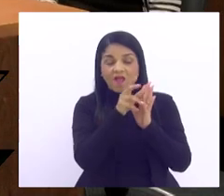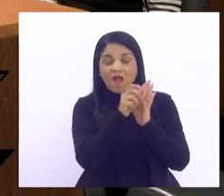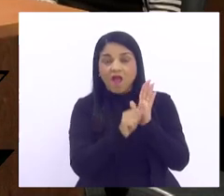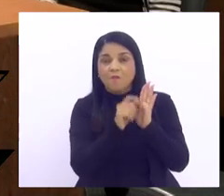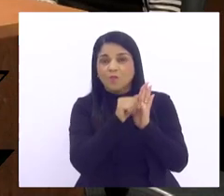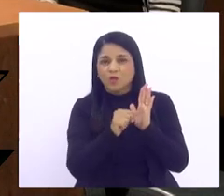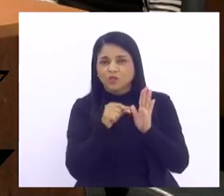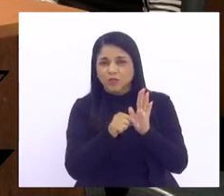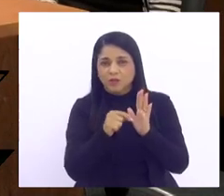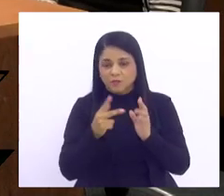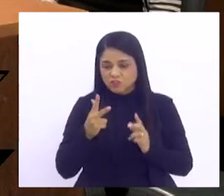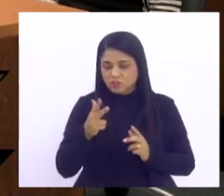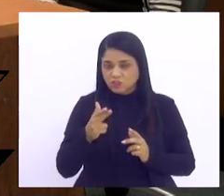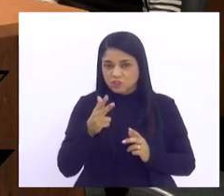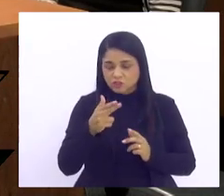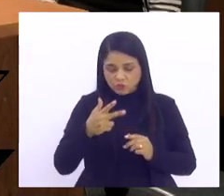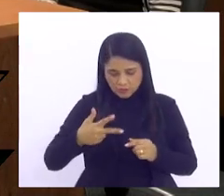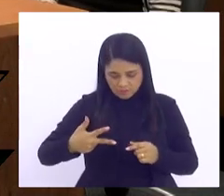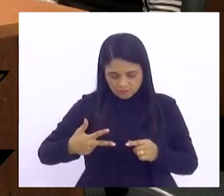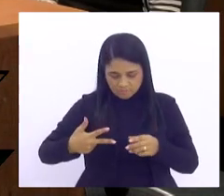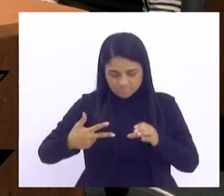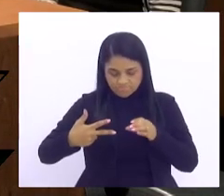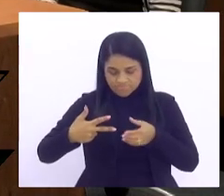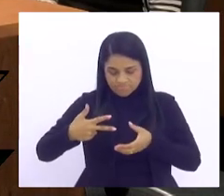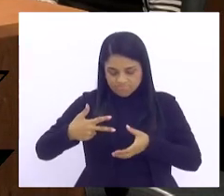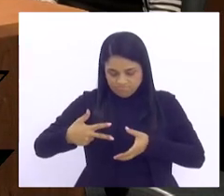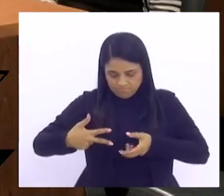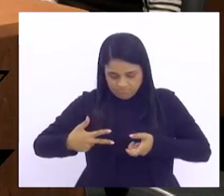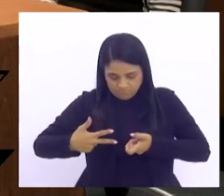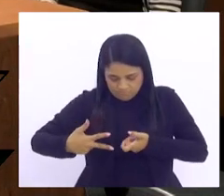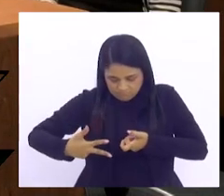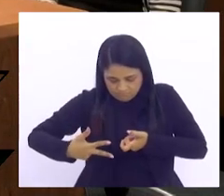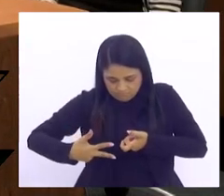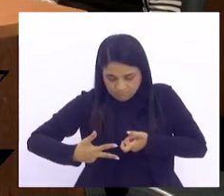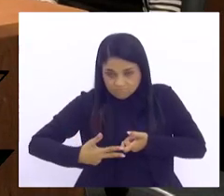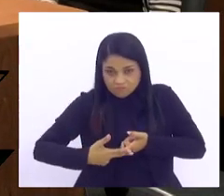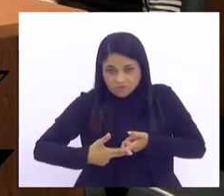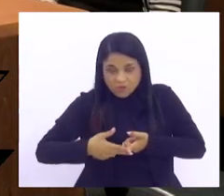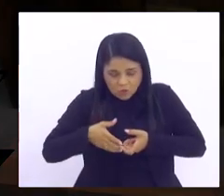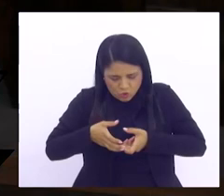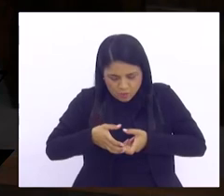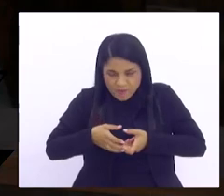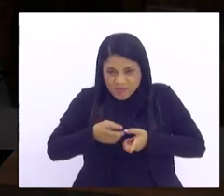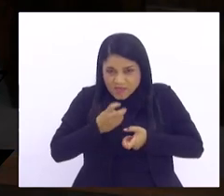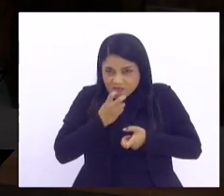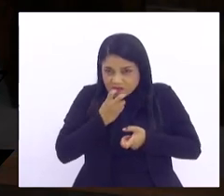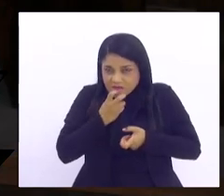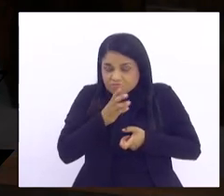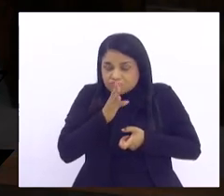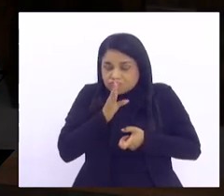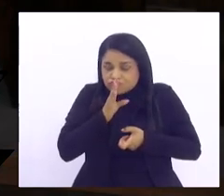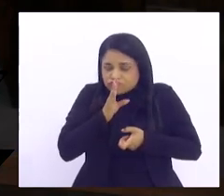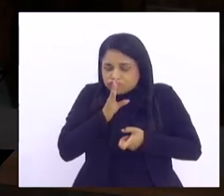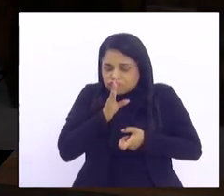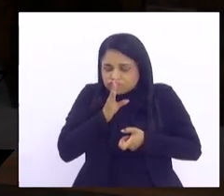Uma tesoura cirúrgica introduzida. O bebê tenta fugir, ele emite um grito silencioso.